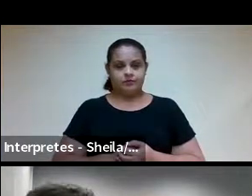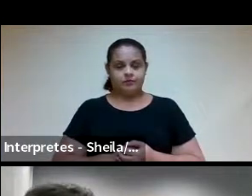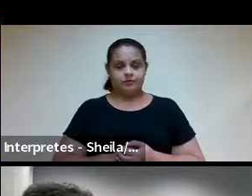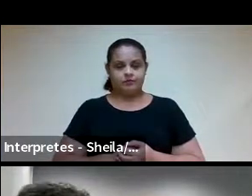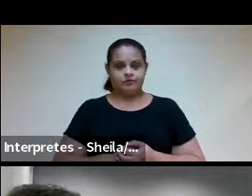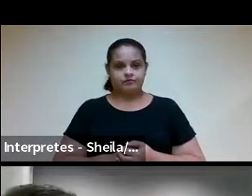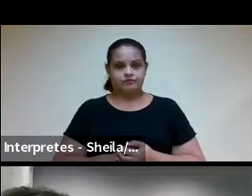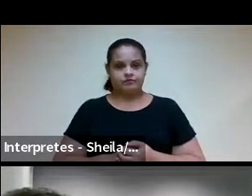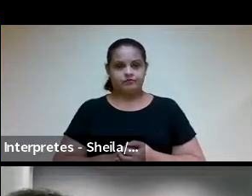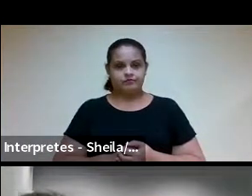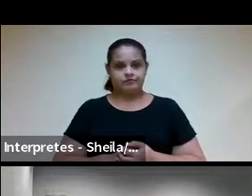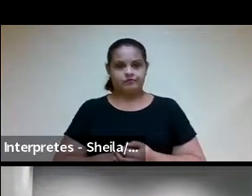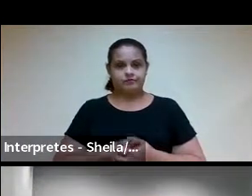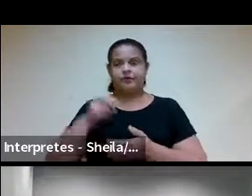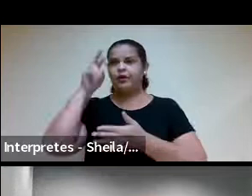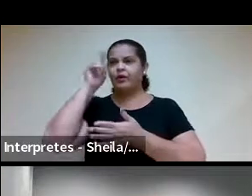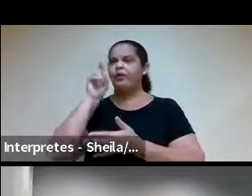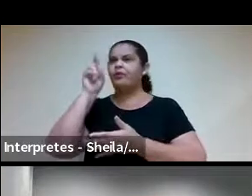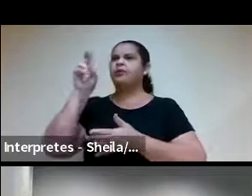uma questão